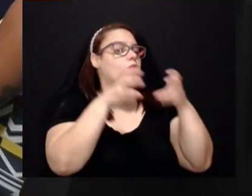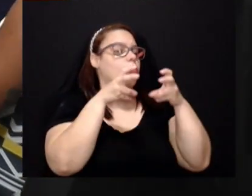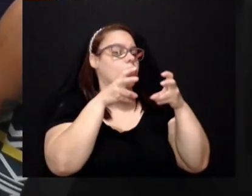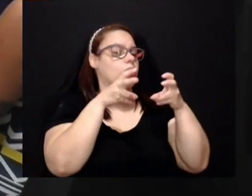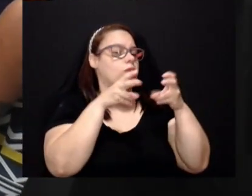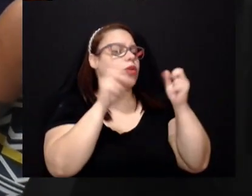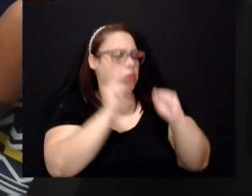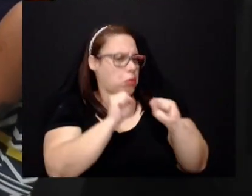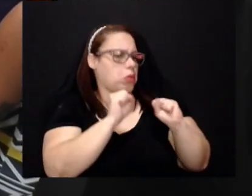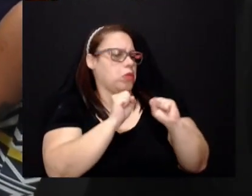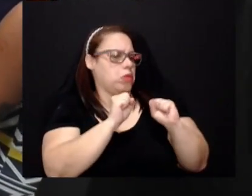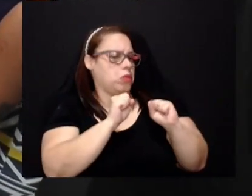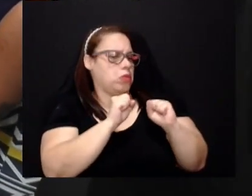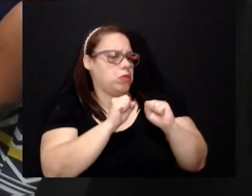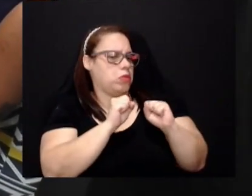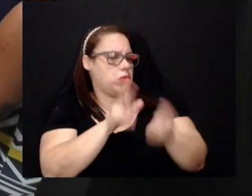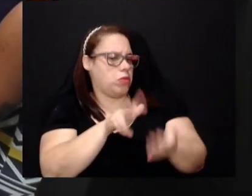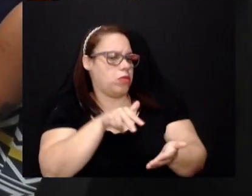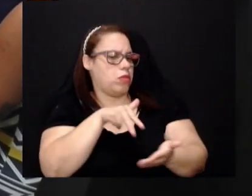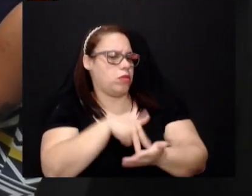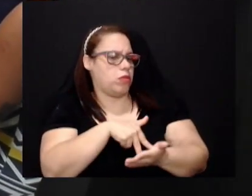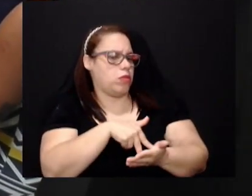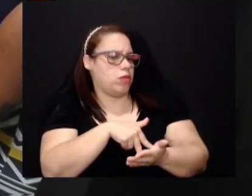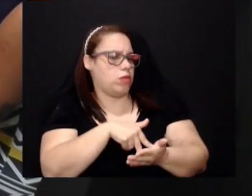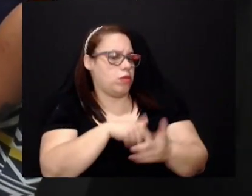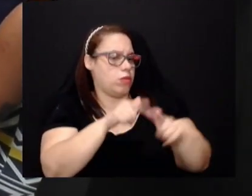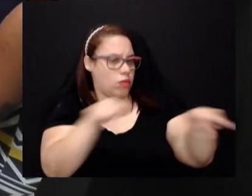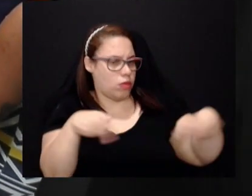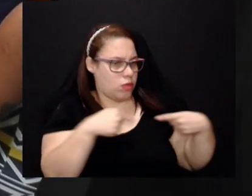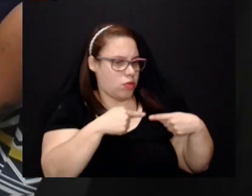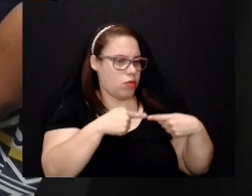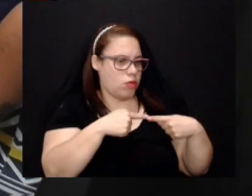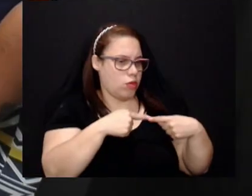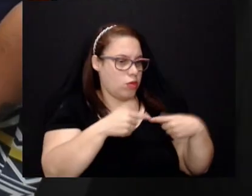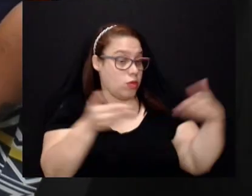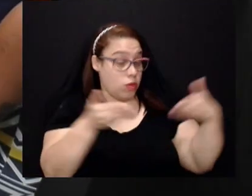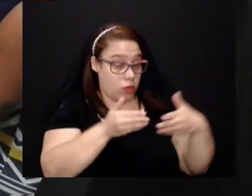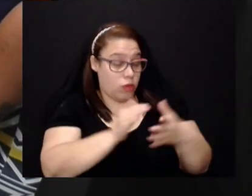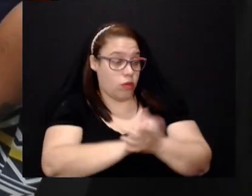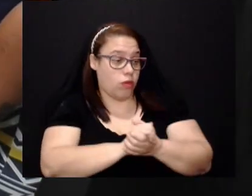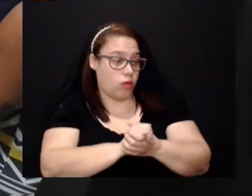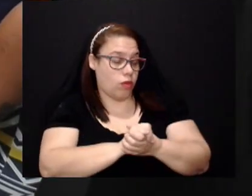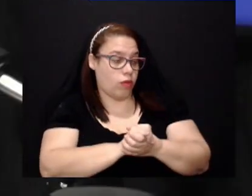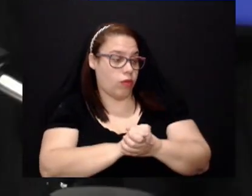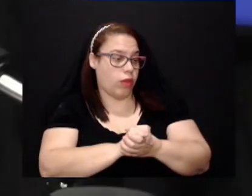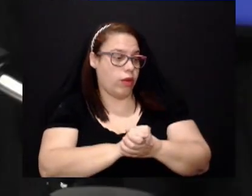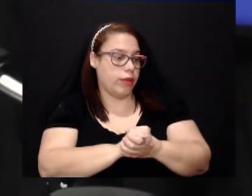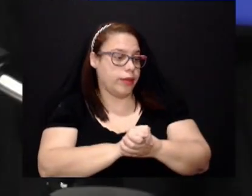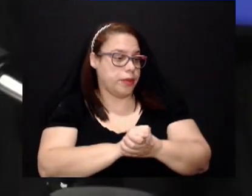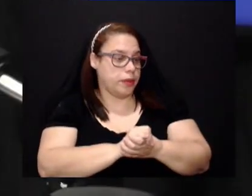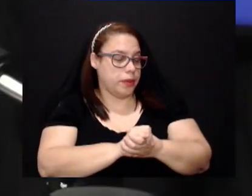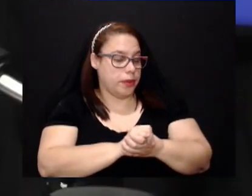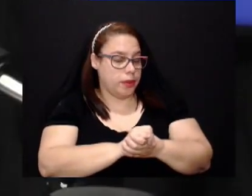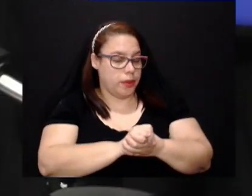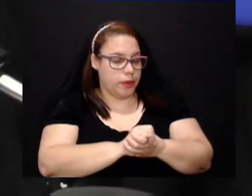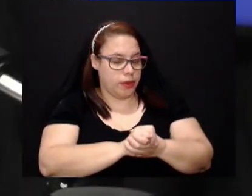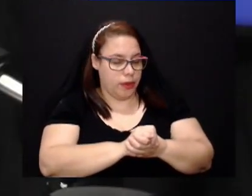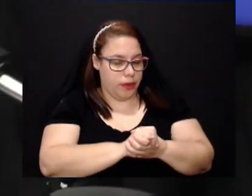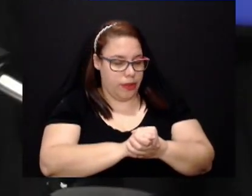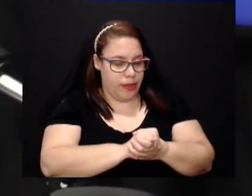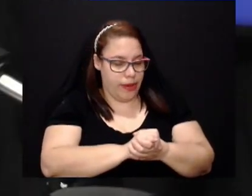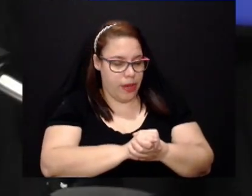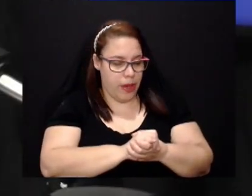poderia ocupar esse espaço que você ocupa hoje, e que é um espaço que não é um